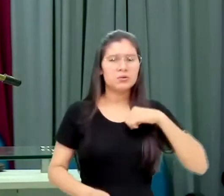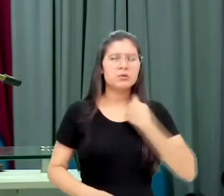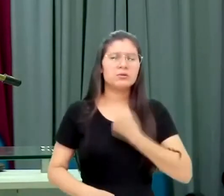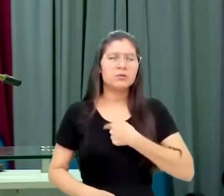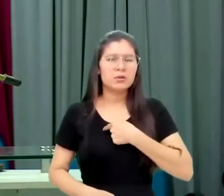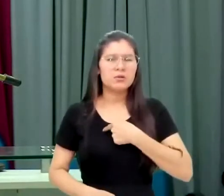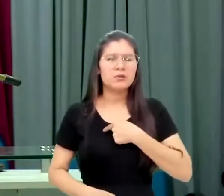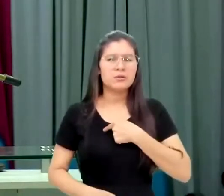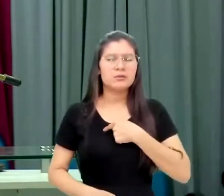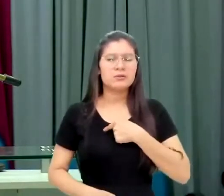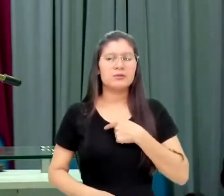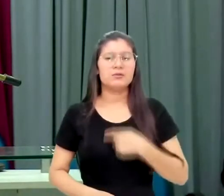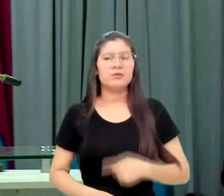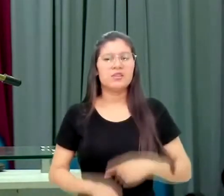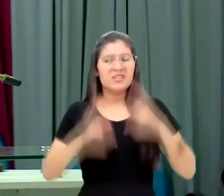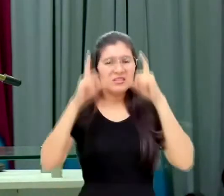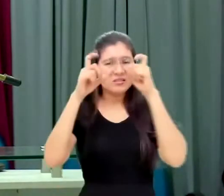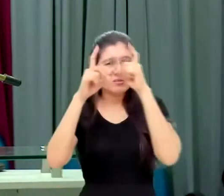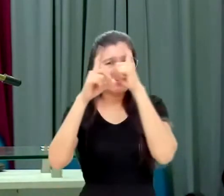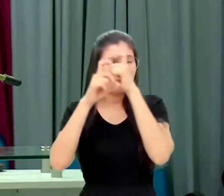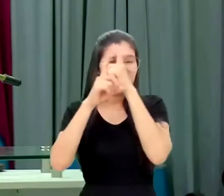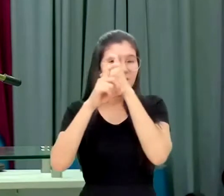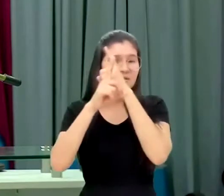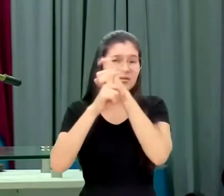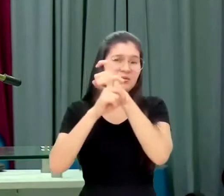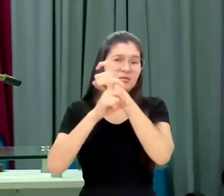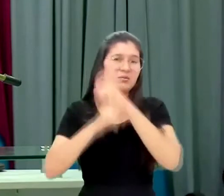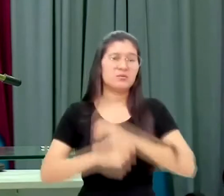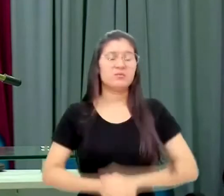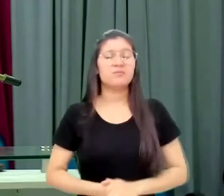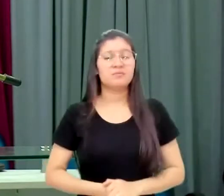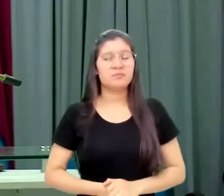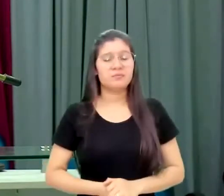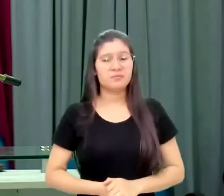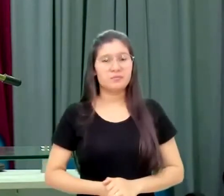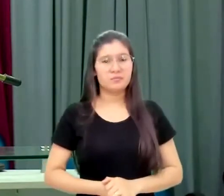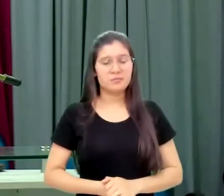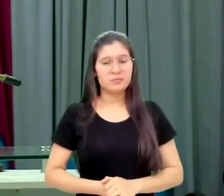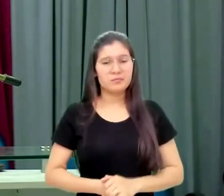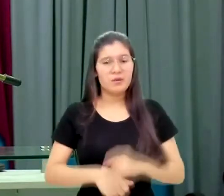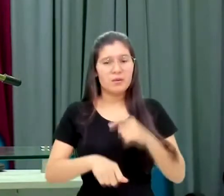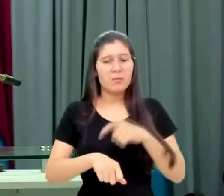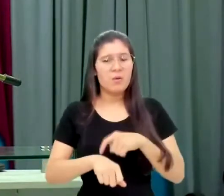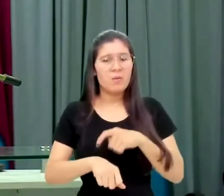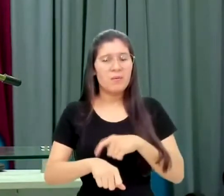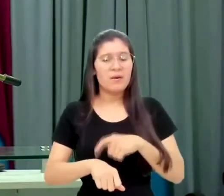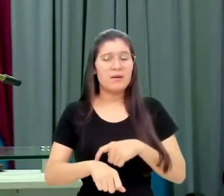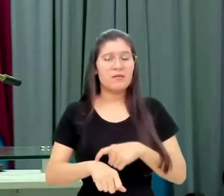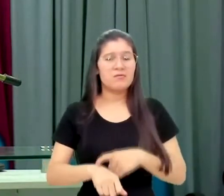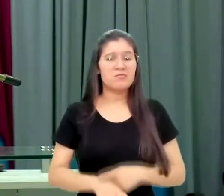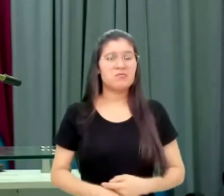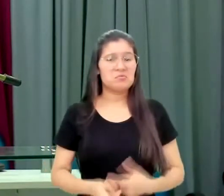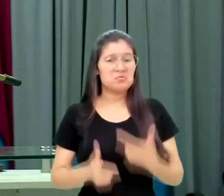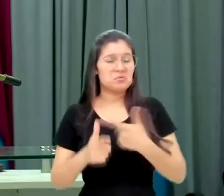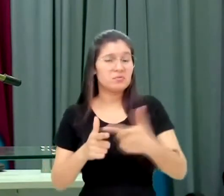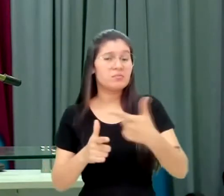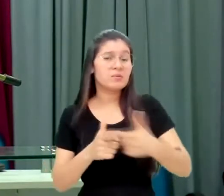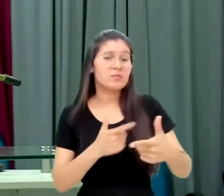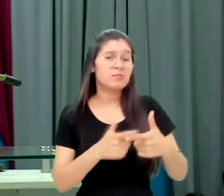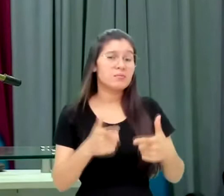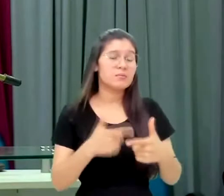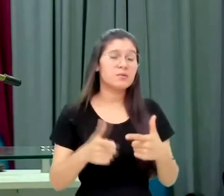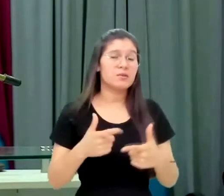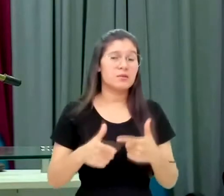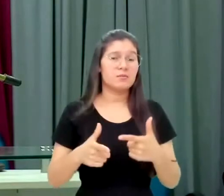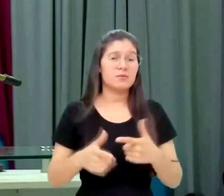difíceis. Hoje estamos vivendo um período complicado, porque as pessoas, mesmo aquelas